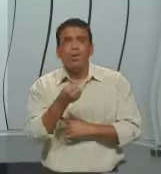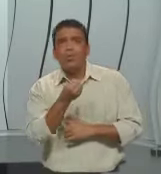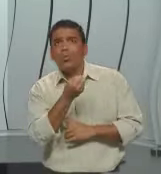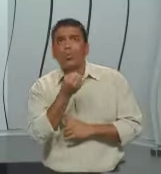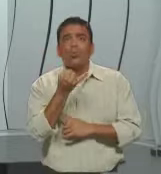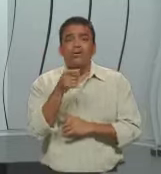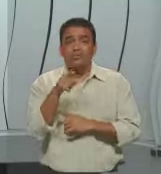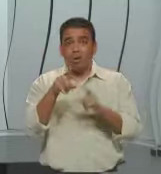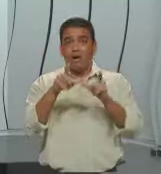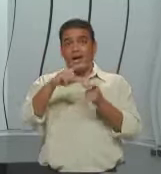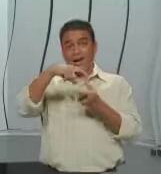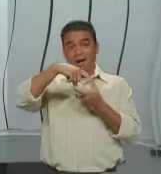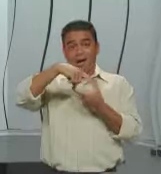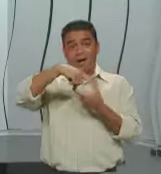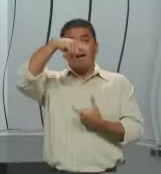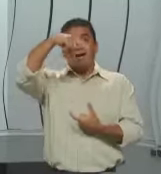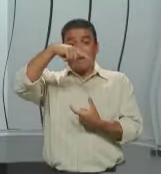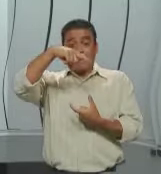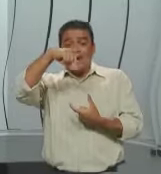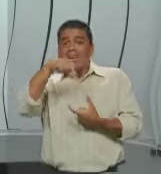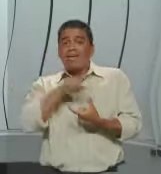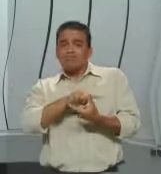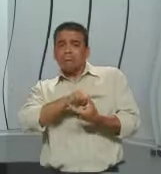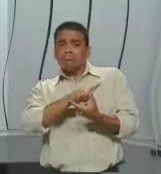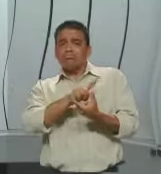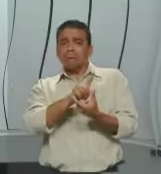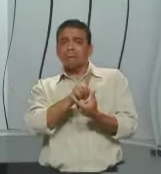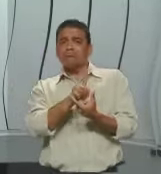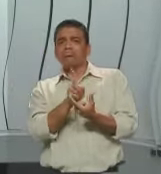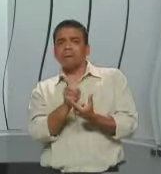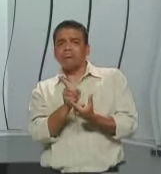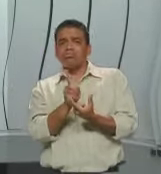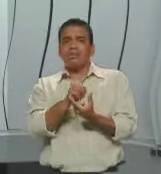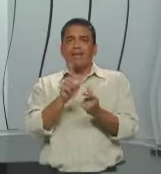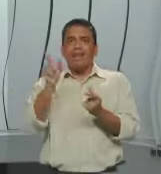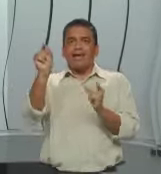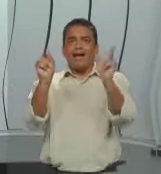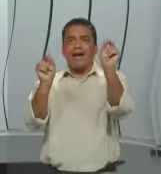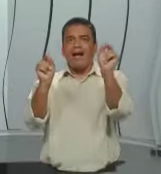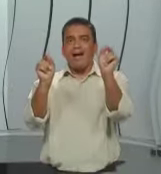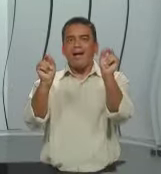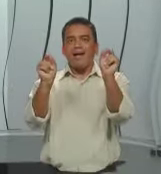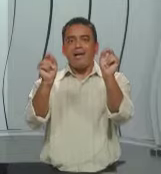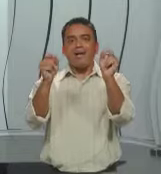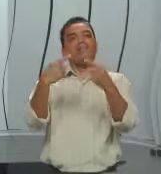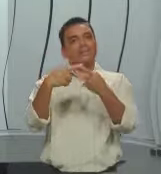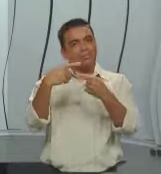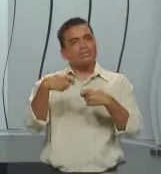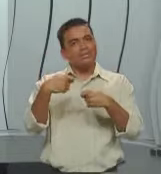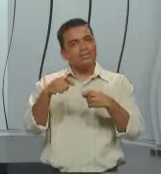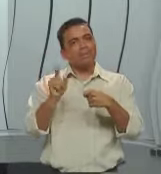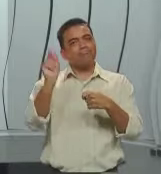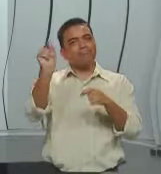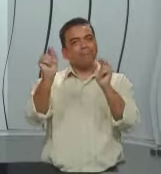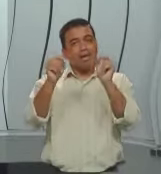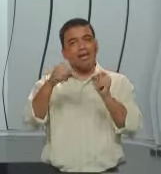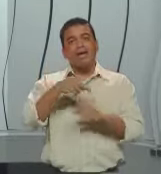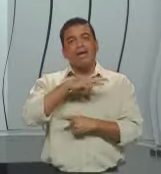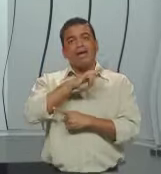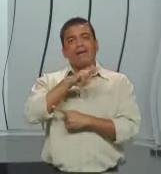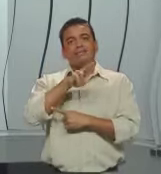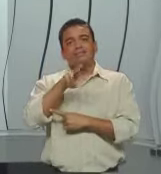do aparelho para entender o motivo pelo qual ele é ligado em série. Ele é ligado em série por conta disso, porque ele possui resistência